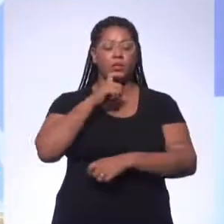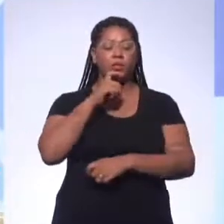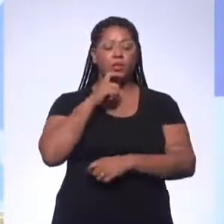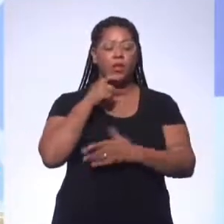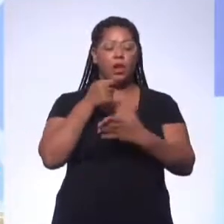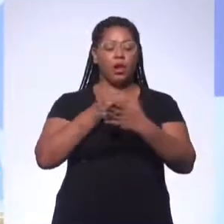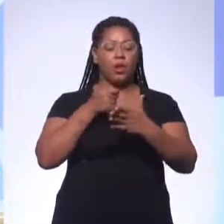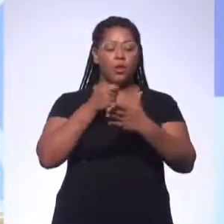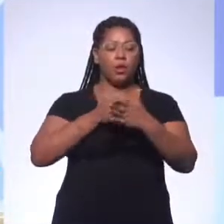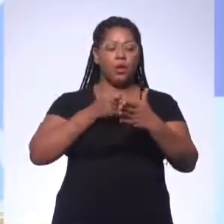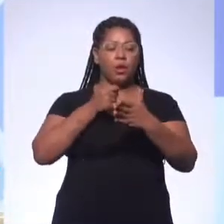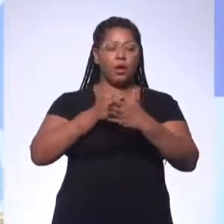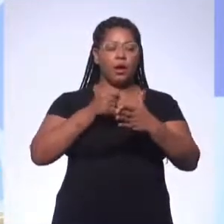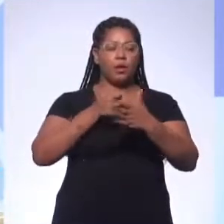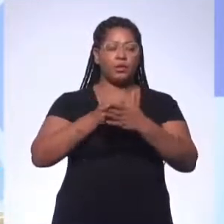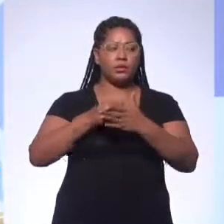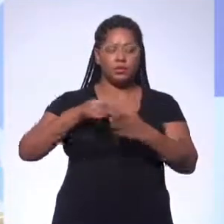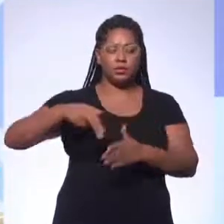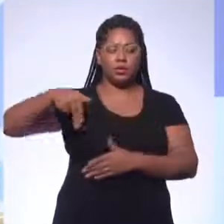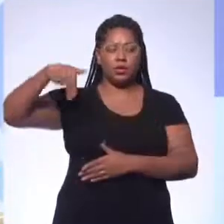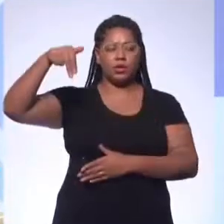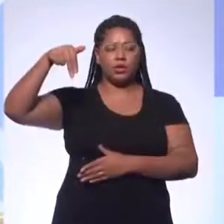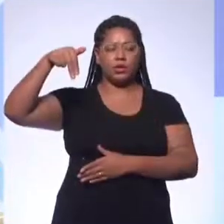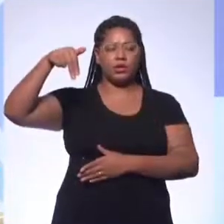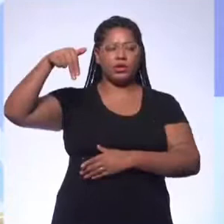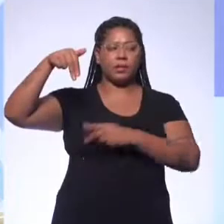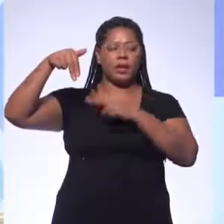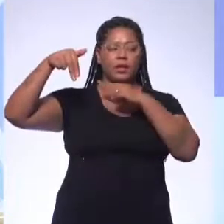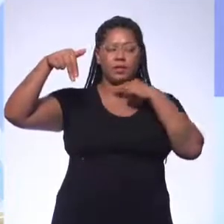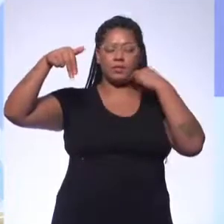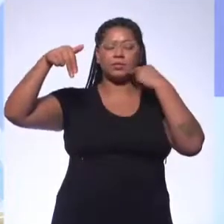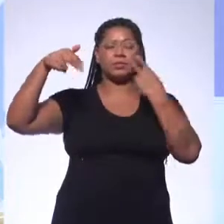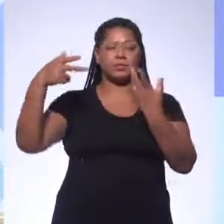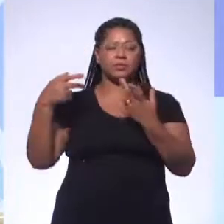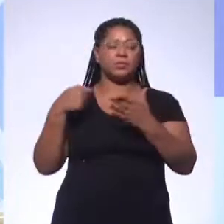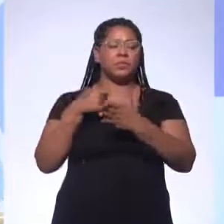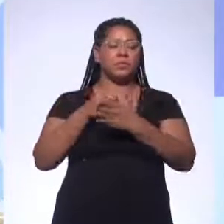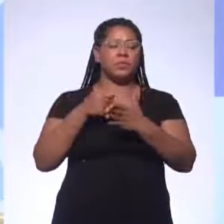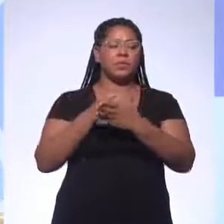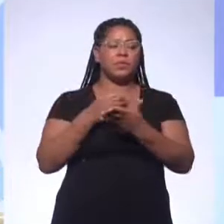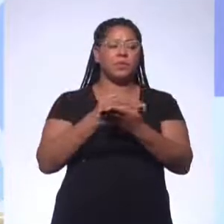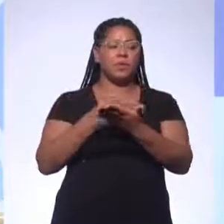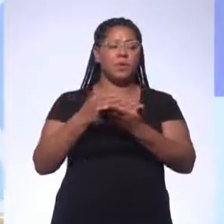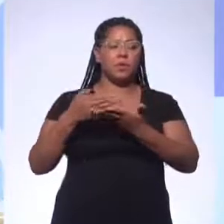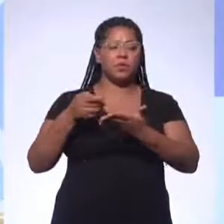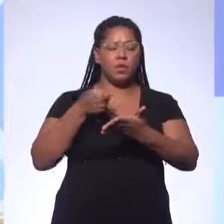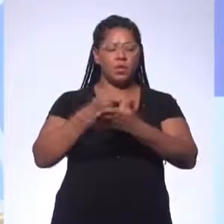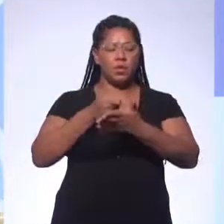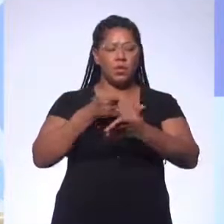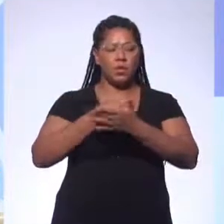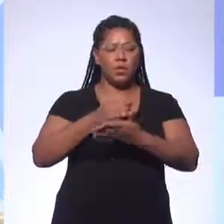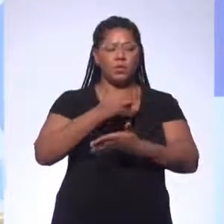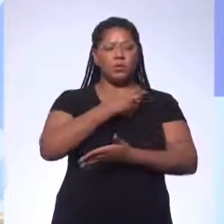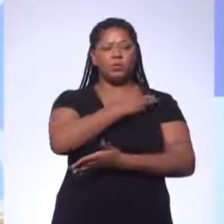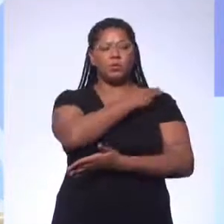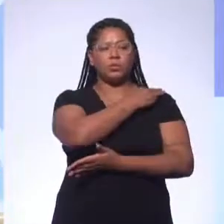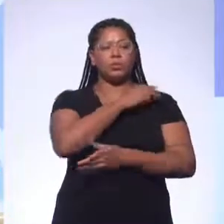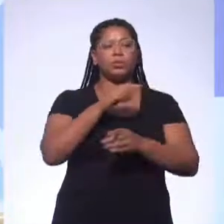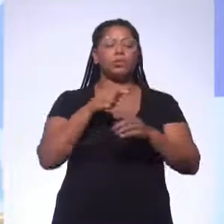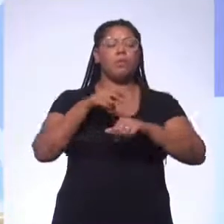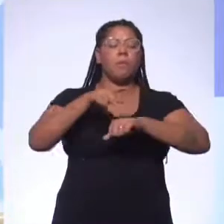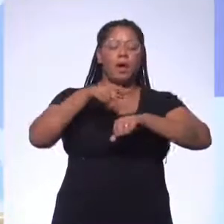os norte-americanos e os soviéticos, que também se desencadearam diversas ditaduras militares na América Latina. Países como